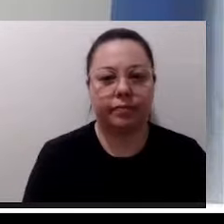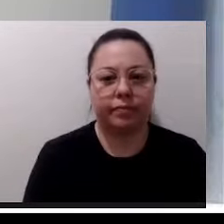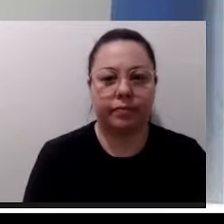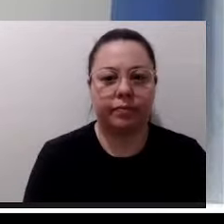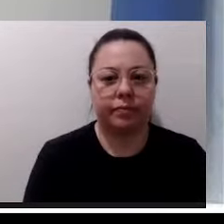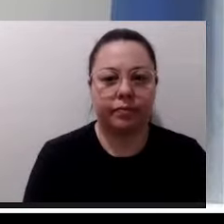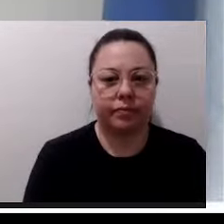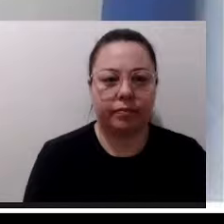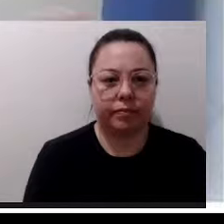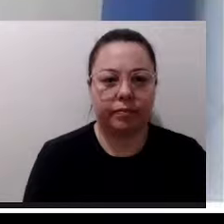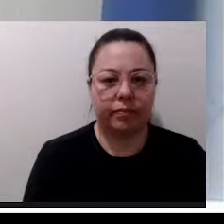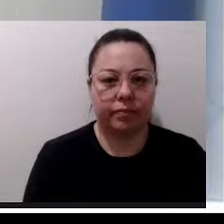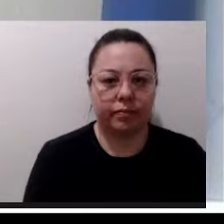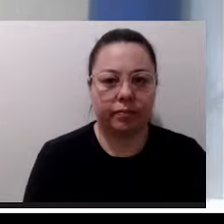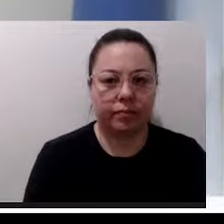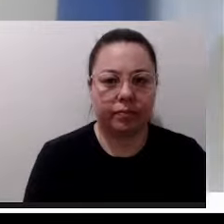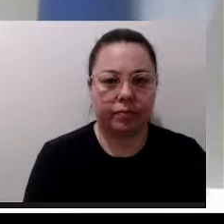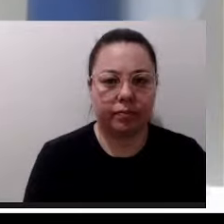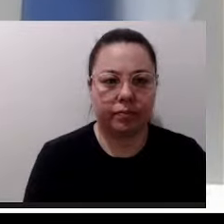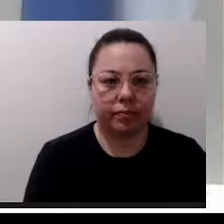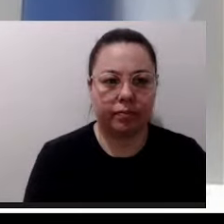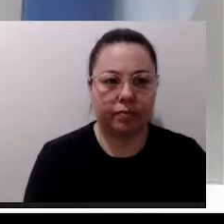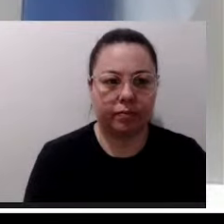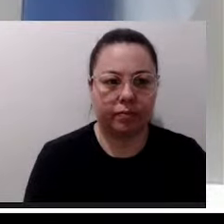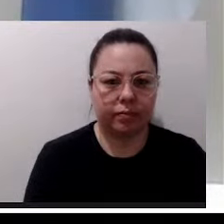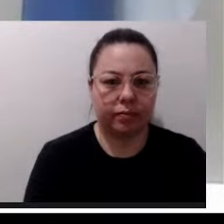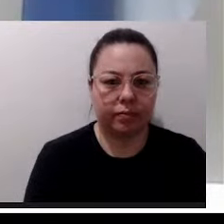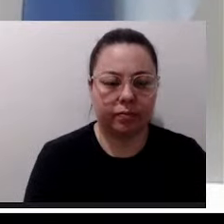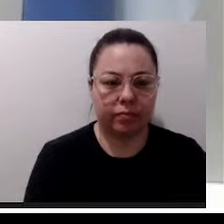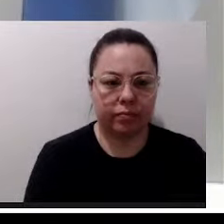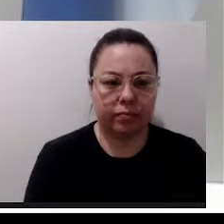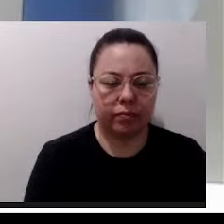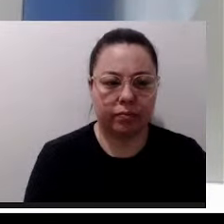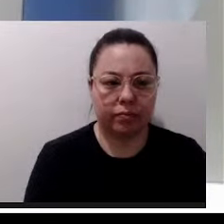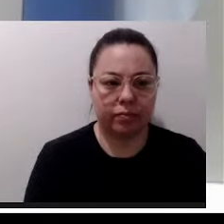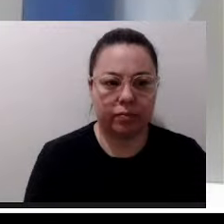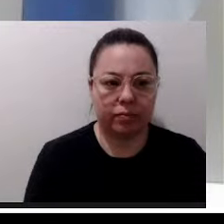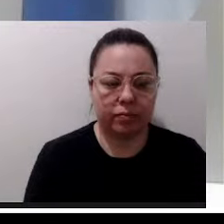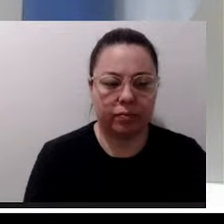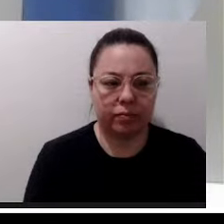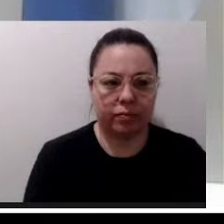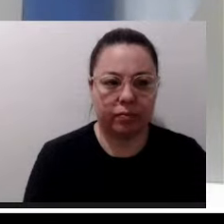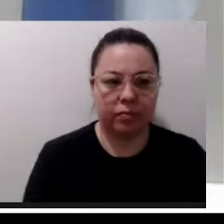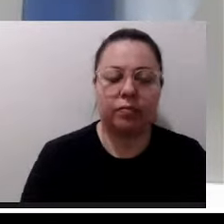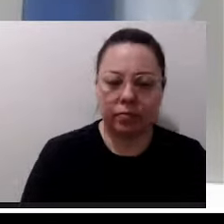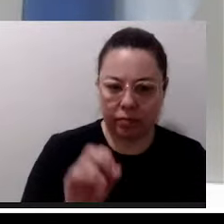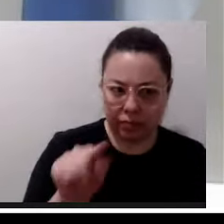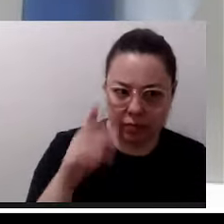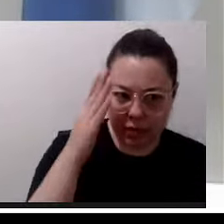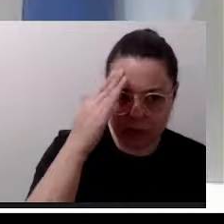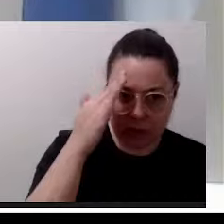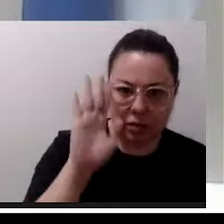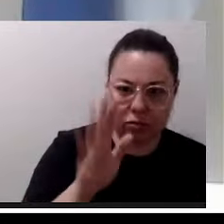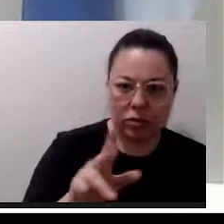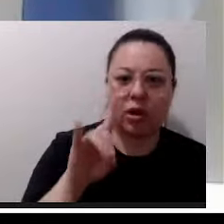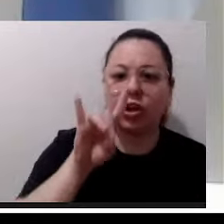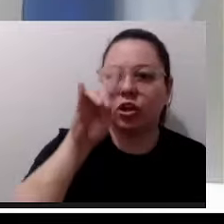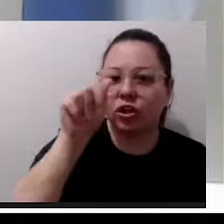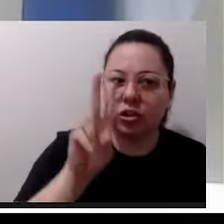Vossa Excelência tem ideia de quando vai Já apresentar o voto? na próxima pauta. Pronto.